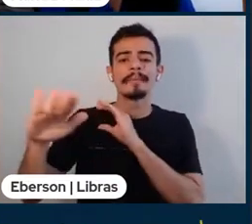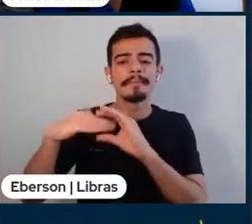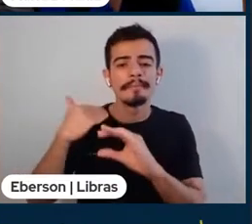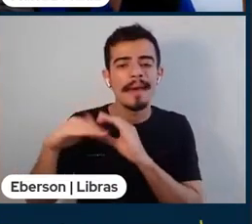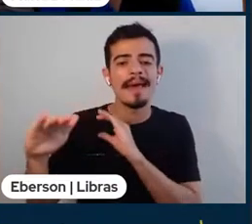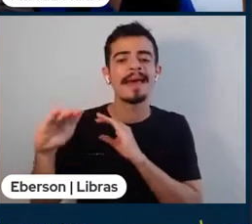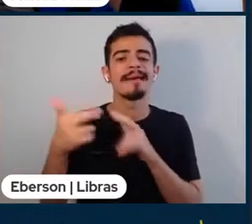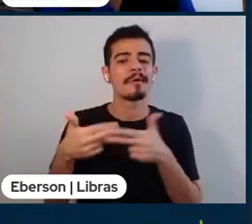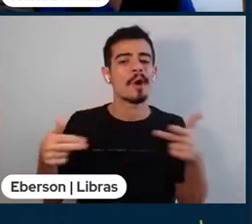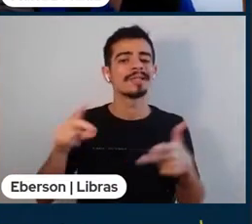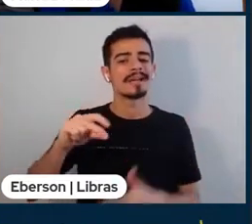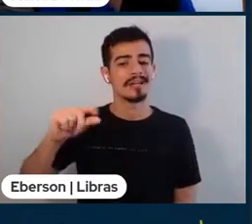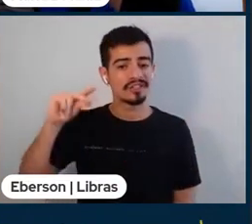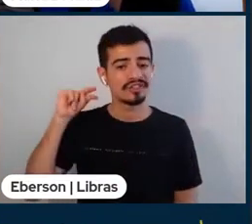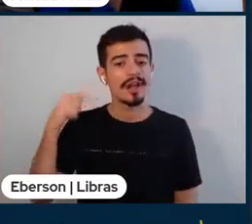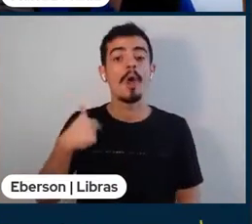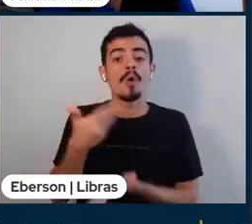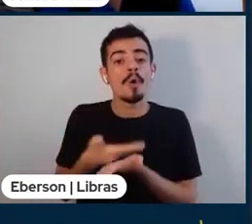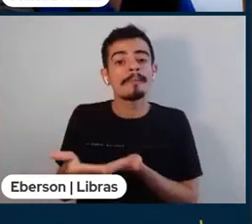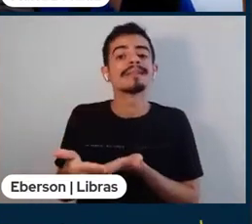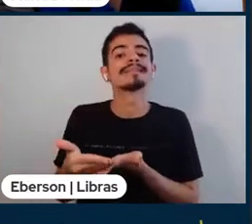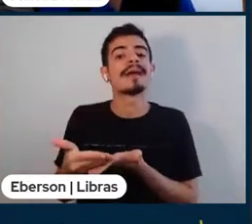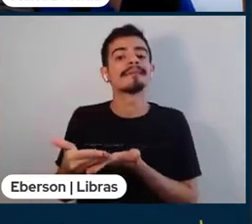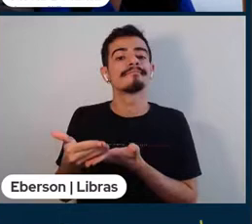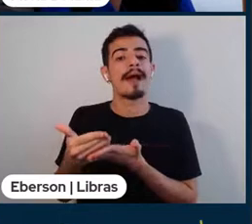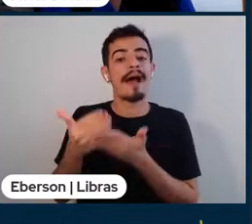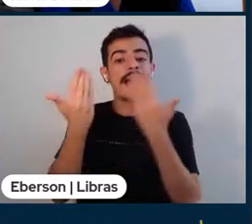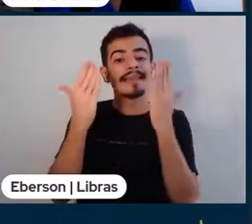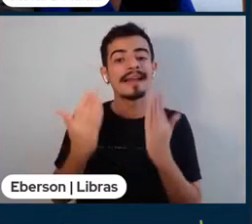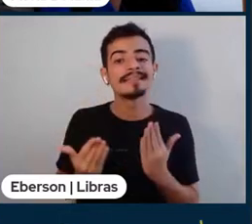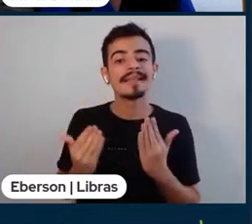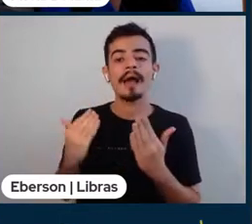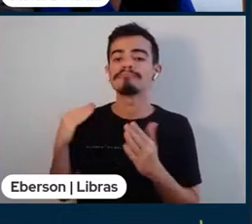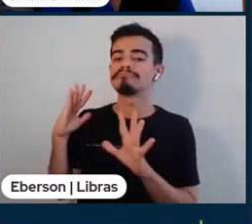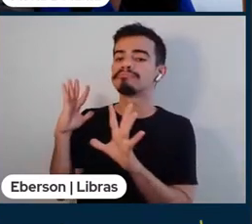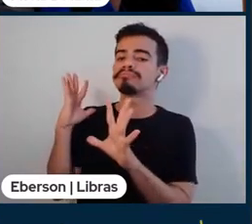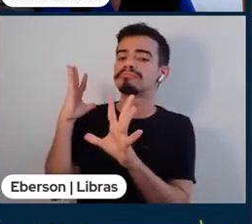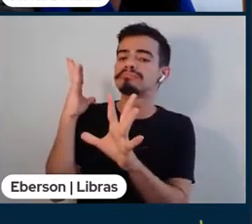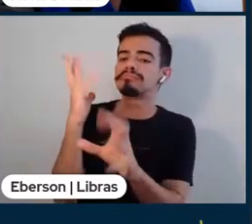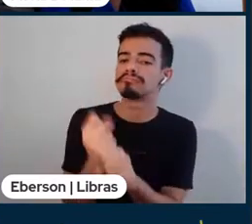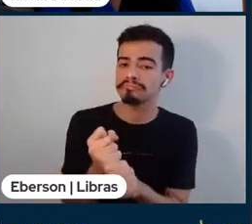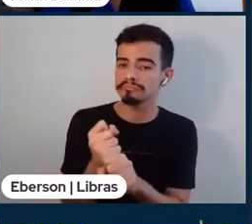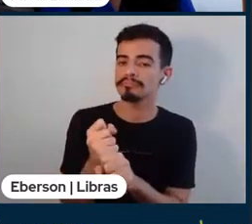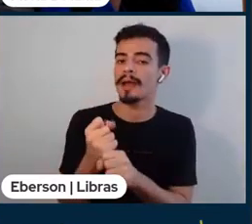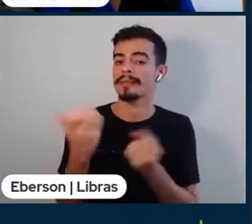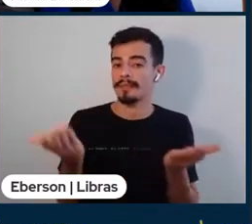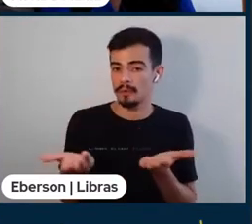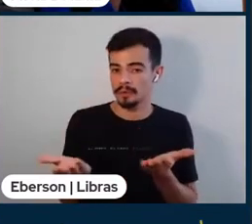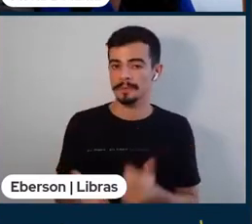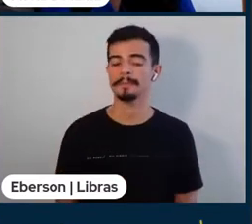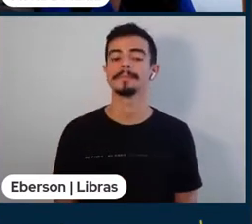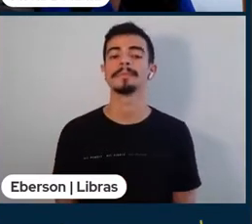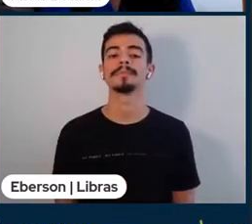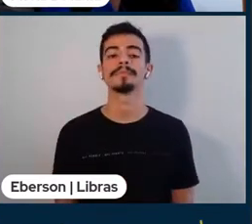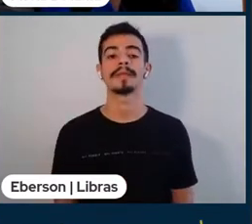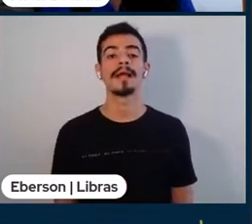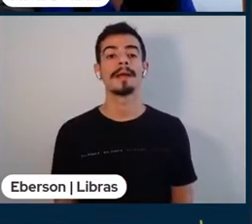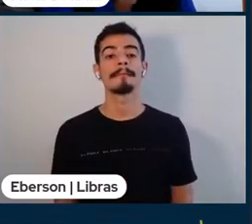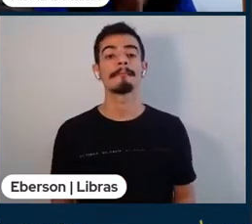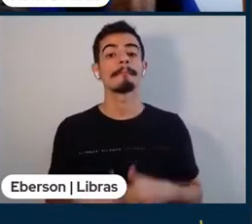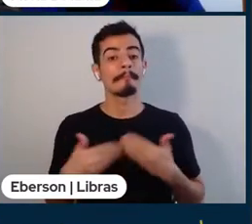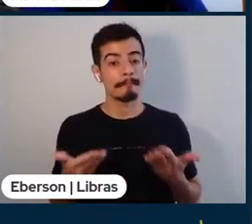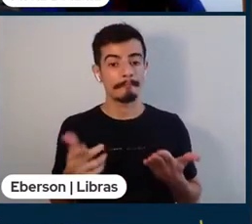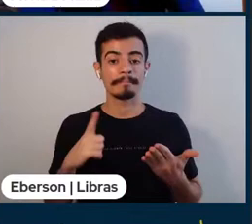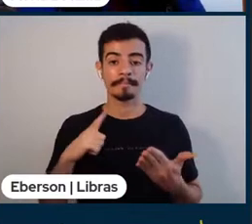comecei a analisar tudo que eu tinha feito até então. E aí, com o curso, e aí eu tinha meu